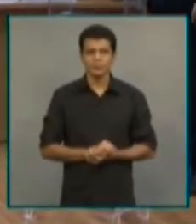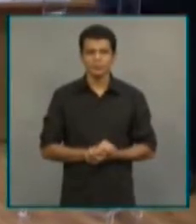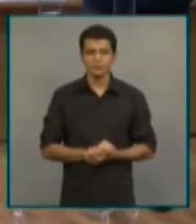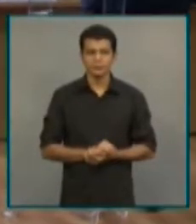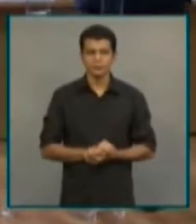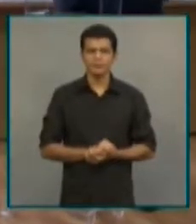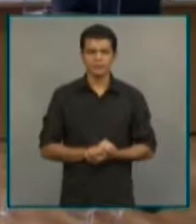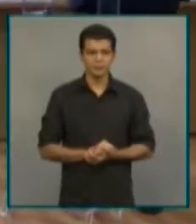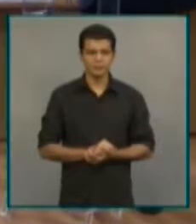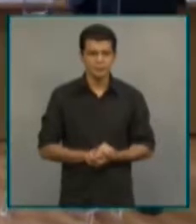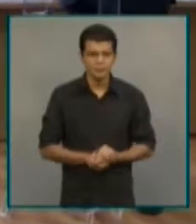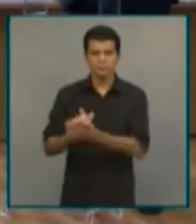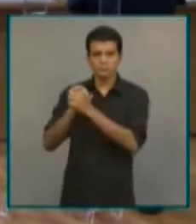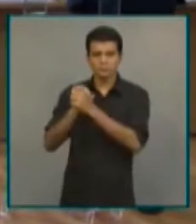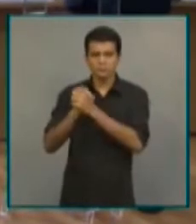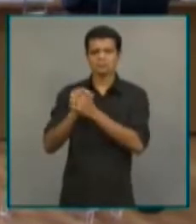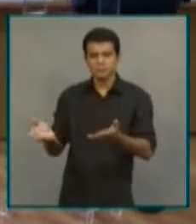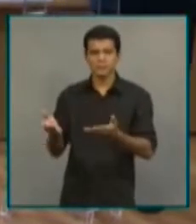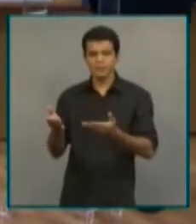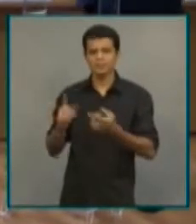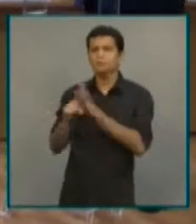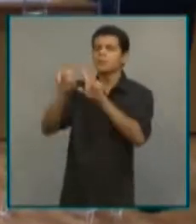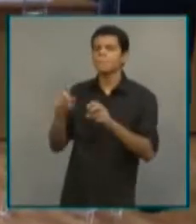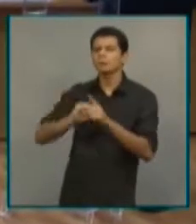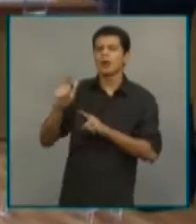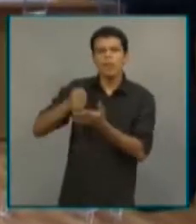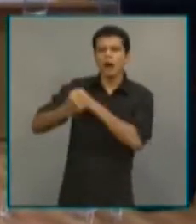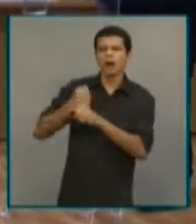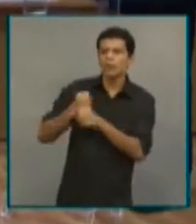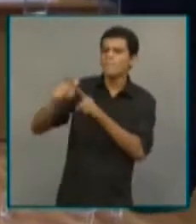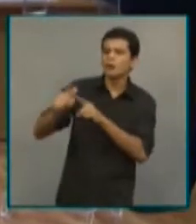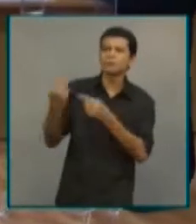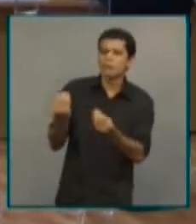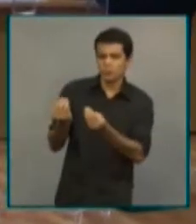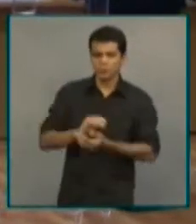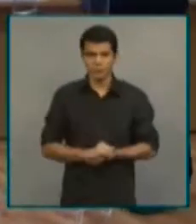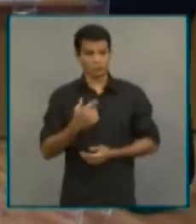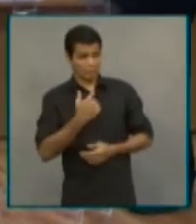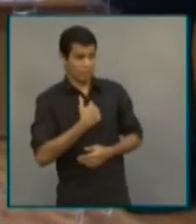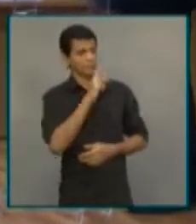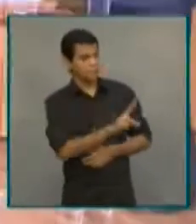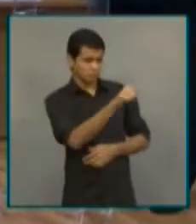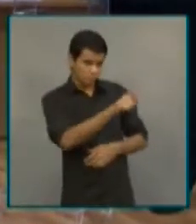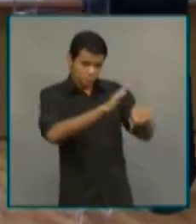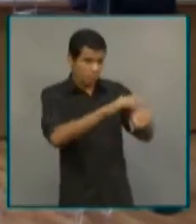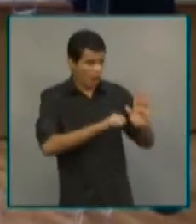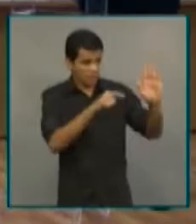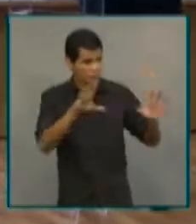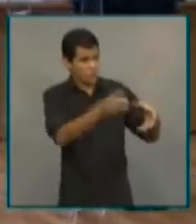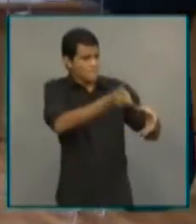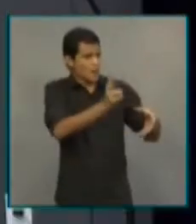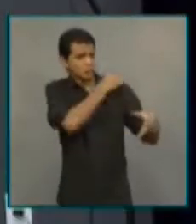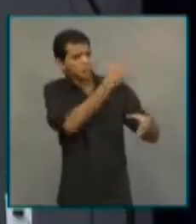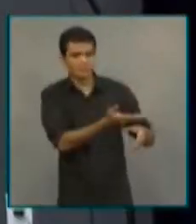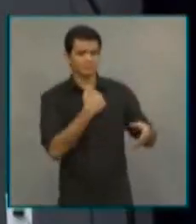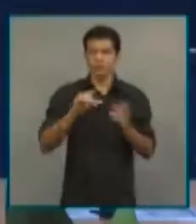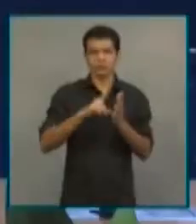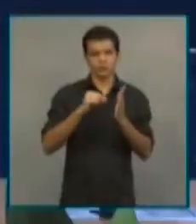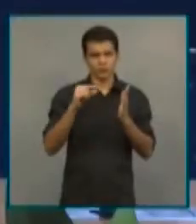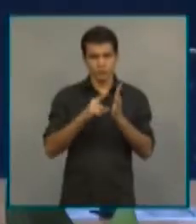seguida, sortearemos o primeiro tema dentre os 10 que foram previamente escolhidos pelos representantes dos